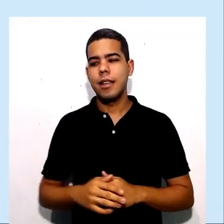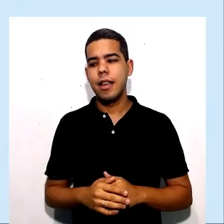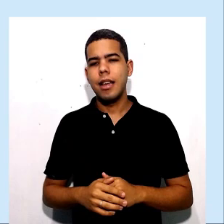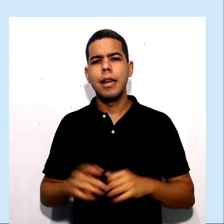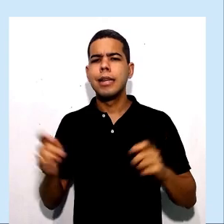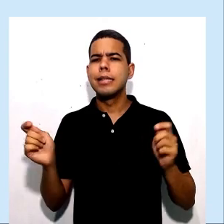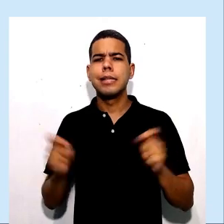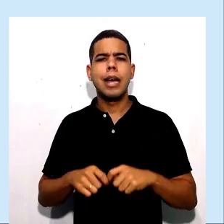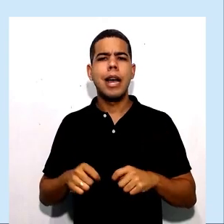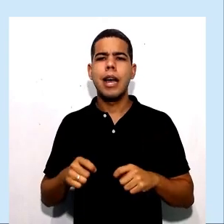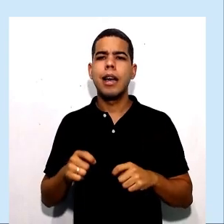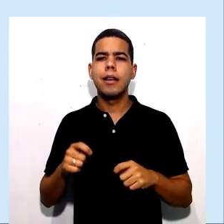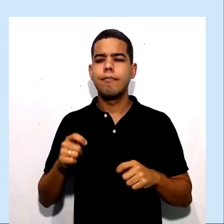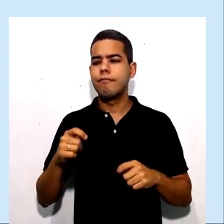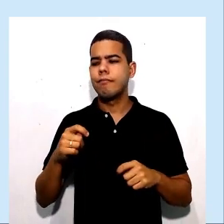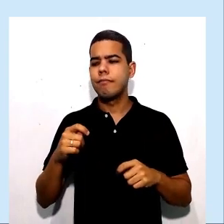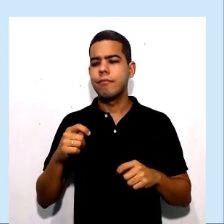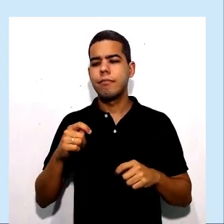pode passar